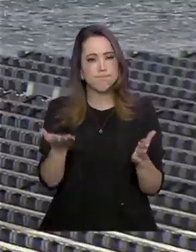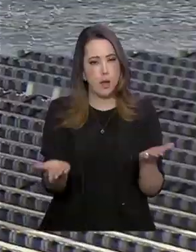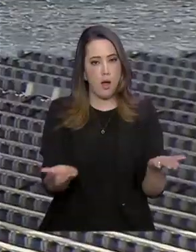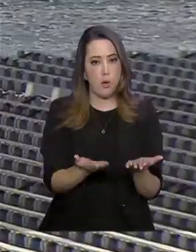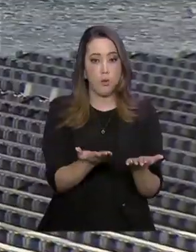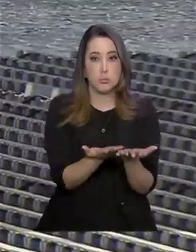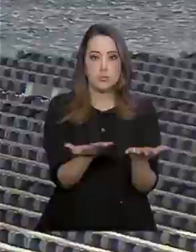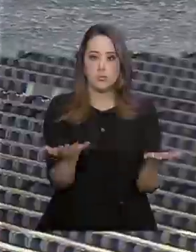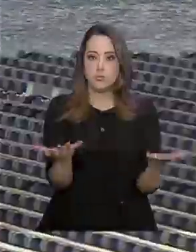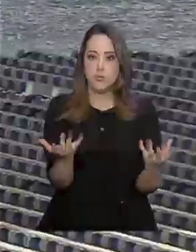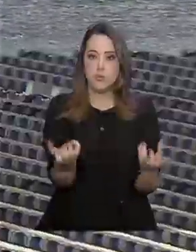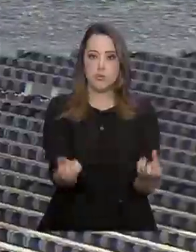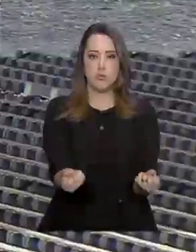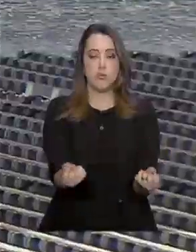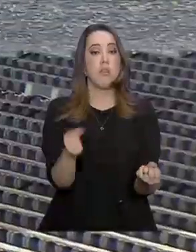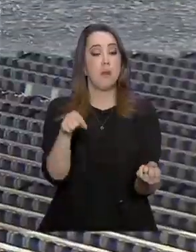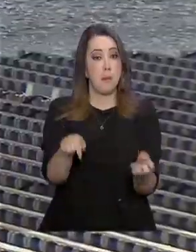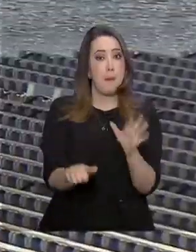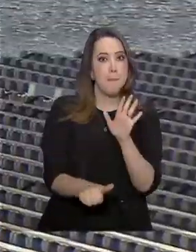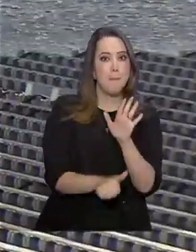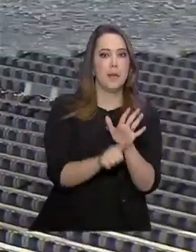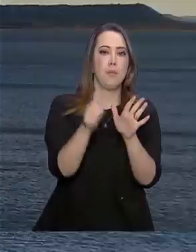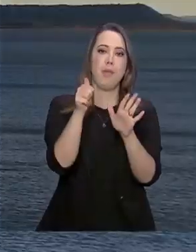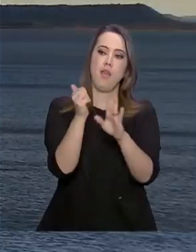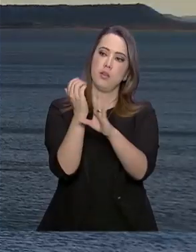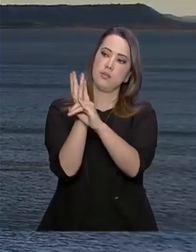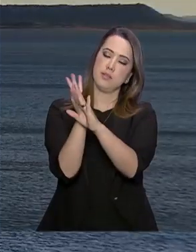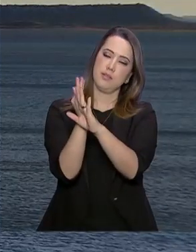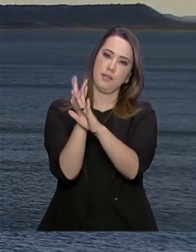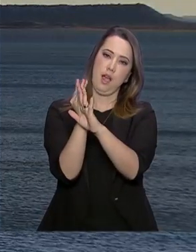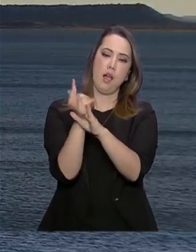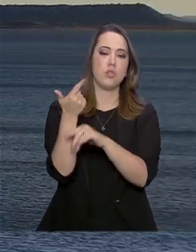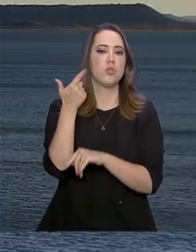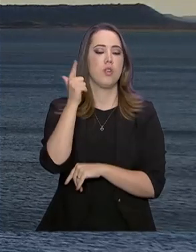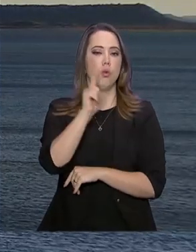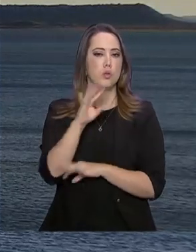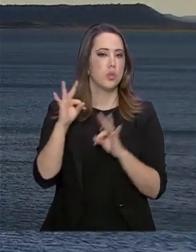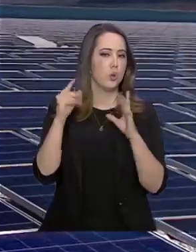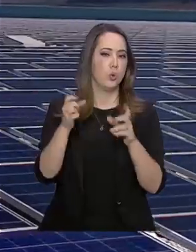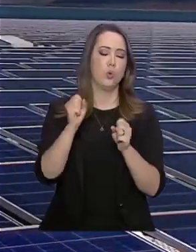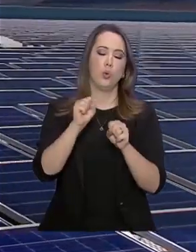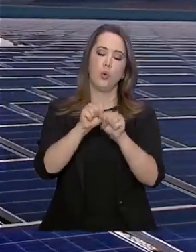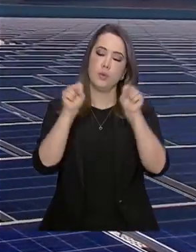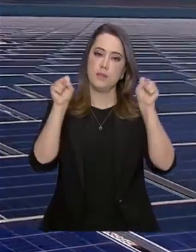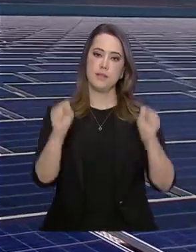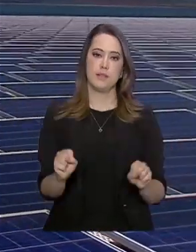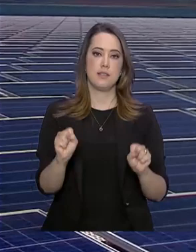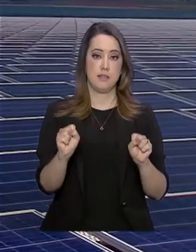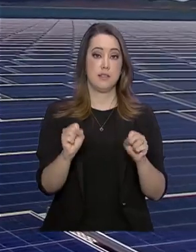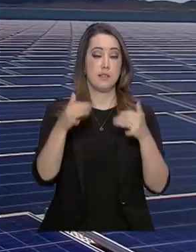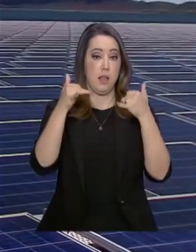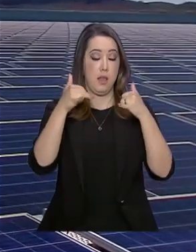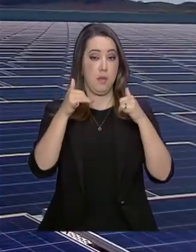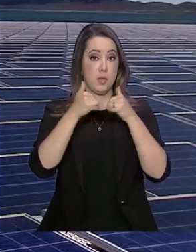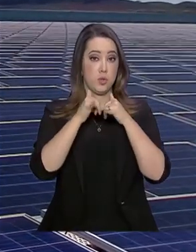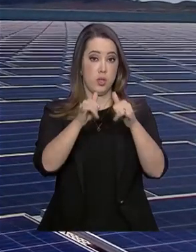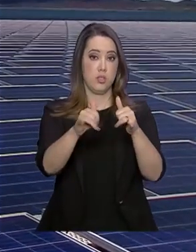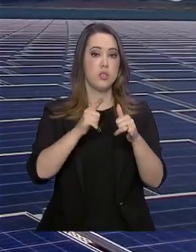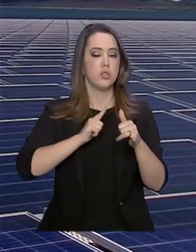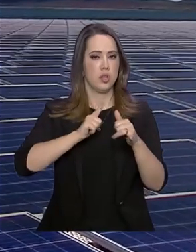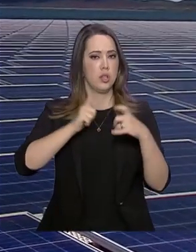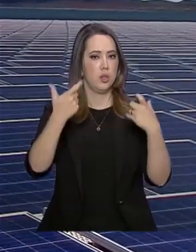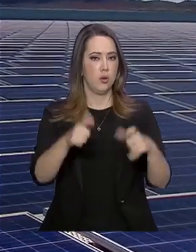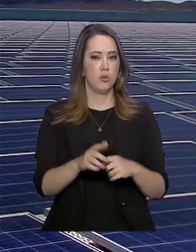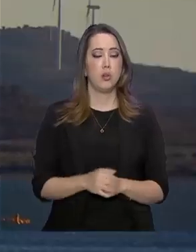flutuante, Sobradinho se tornou a primeira região a utilizar todo o sistema de transmissão de energia disponível na